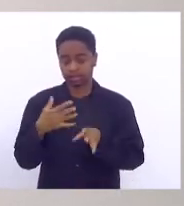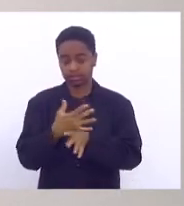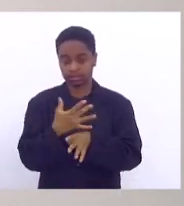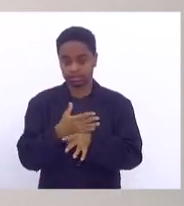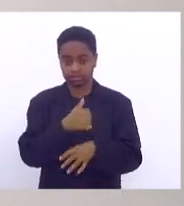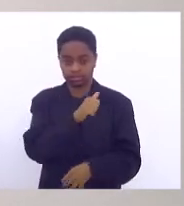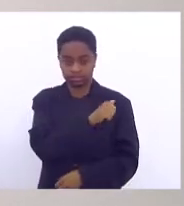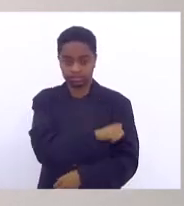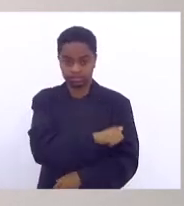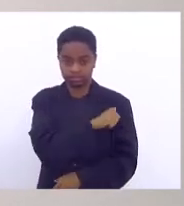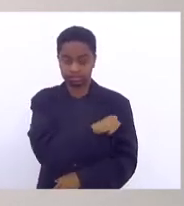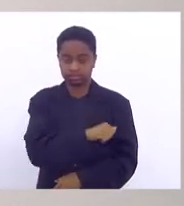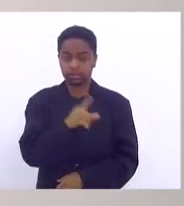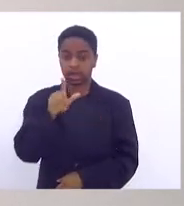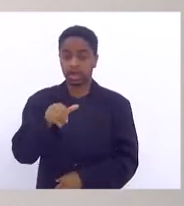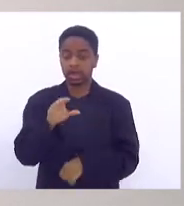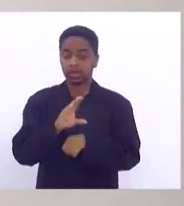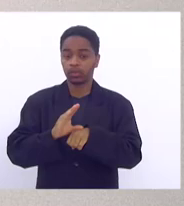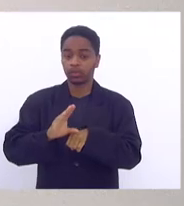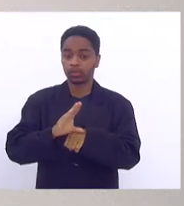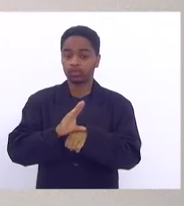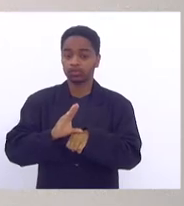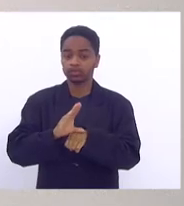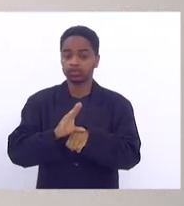né é uma constituição